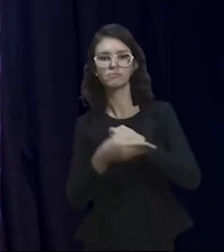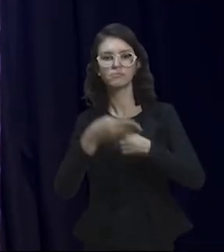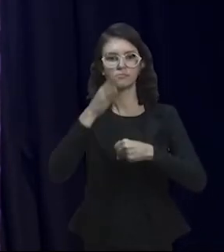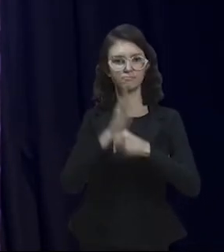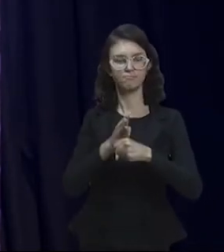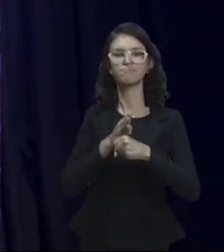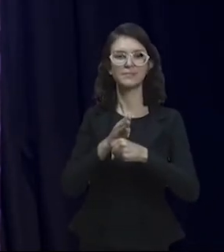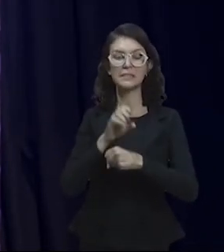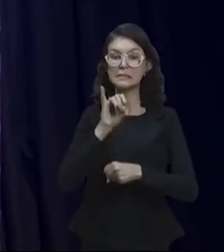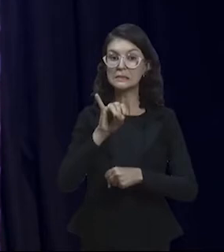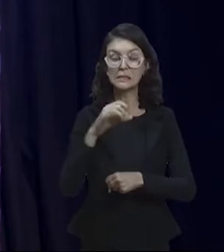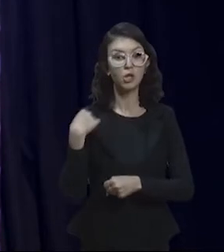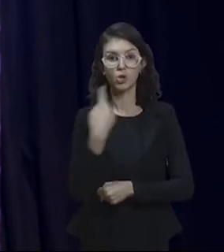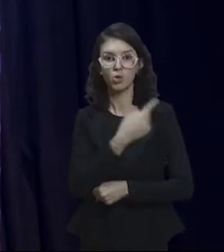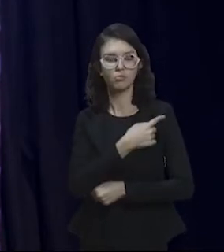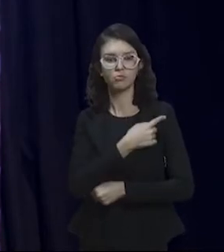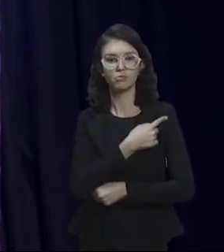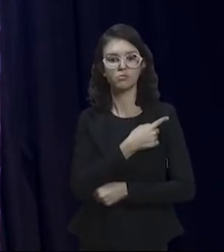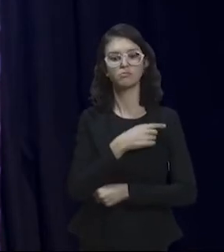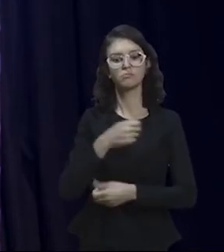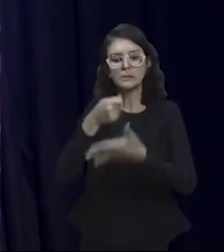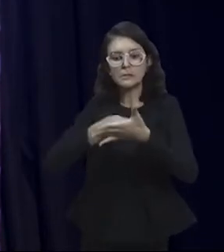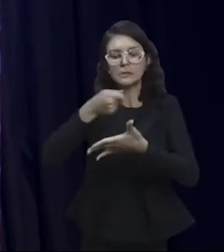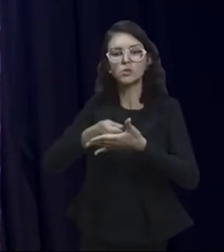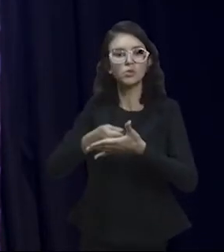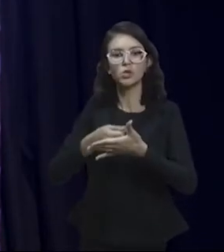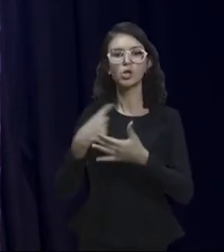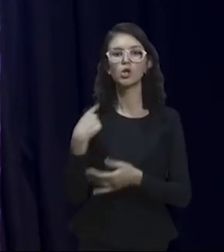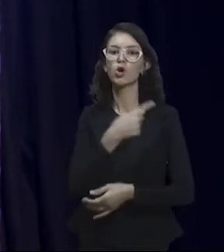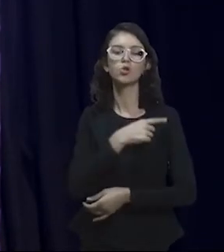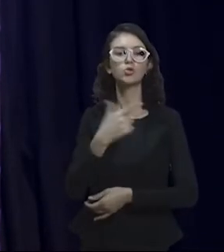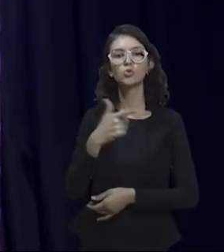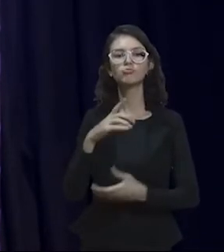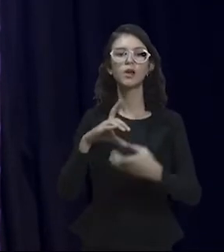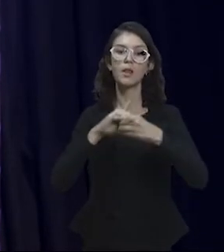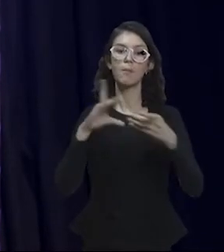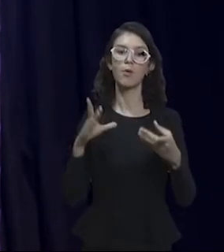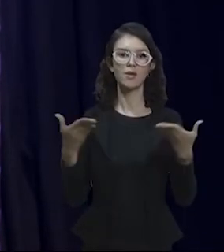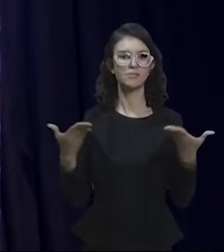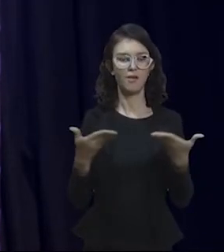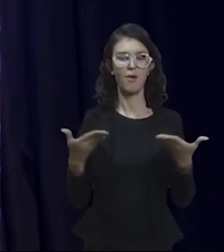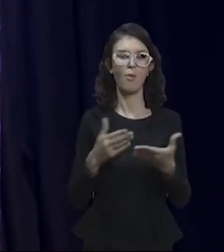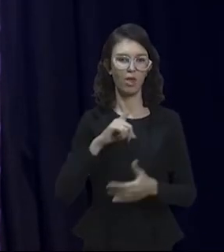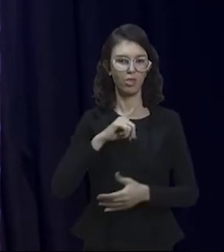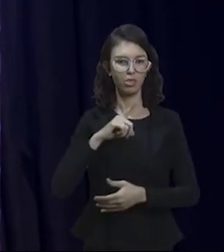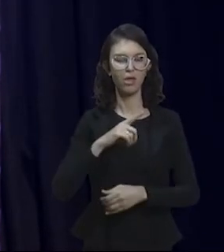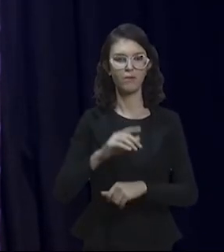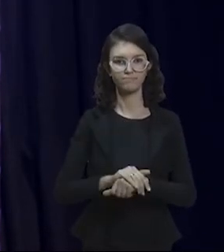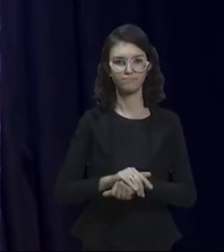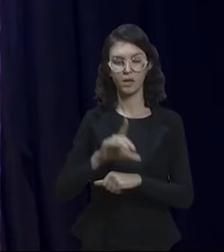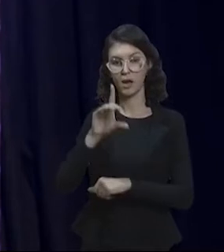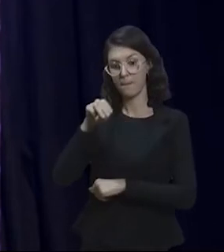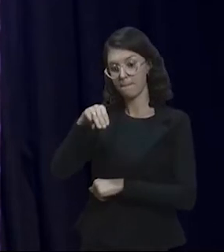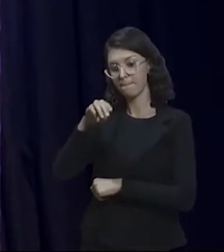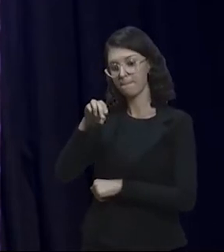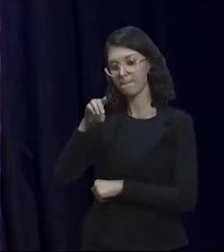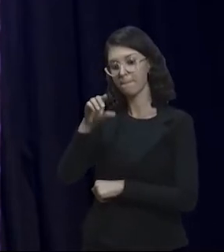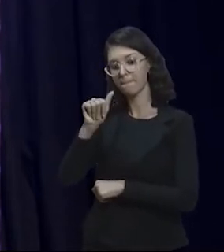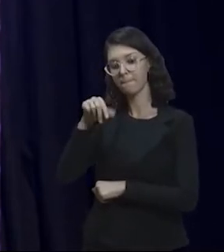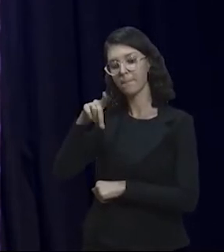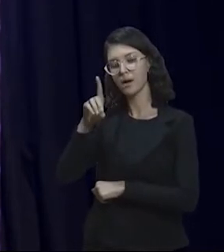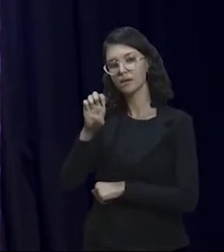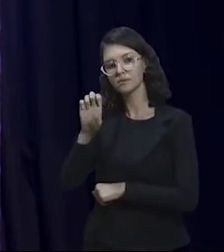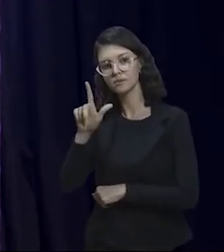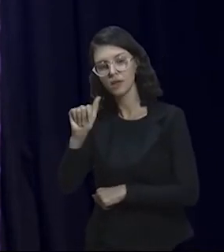não teríamos a democracia moderna ocidental que nós temos hoje. E o Mandela era um progressista que teve a capacidade de sair